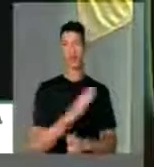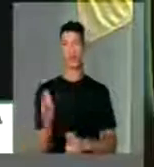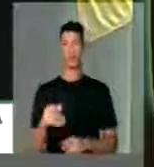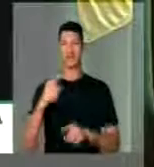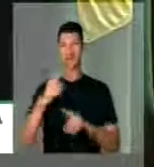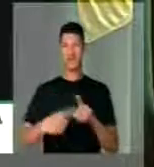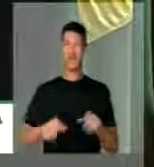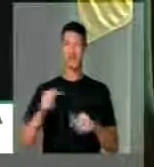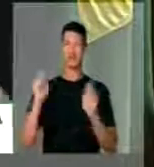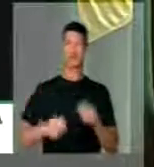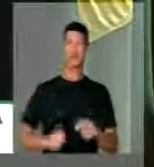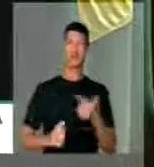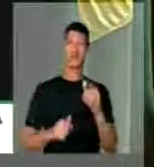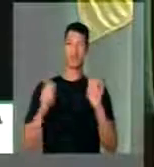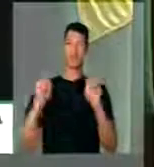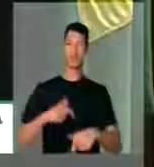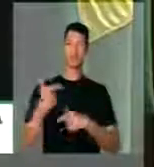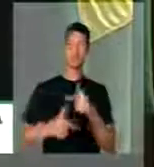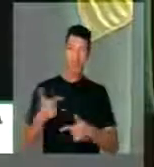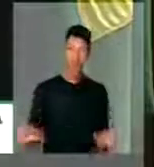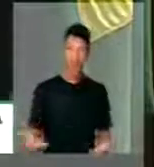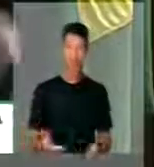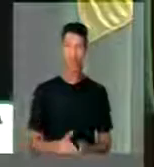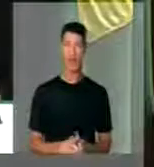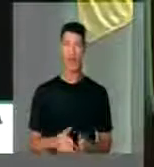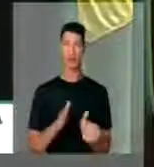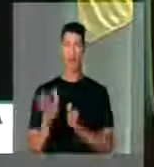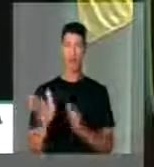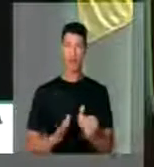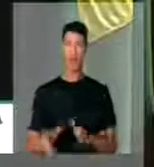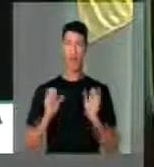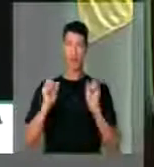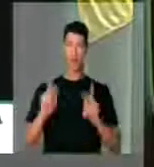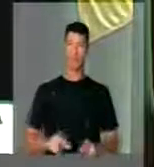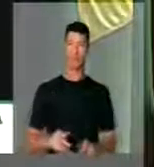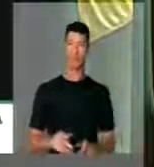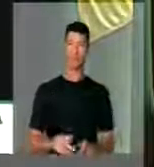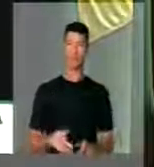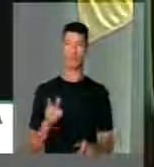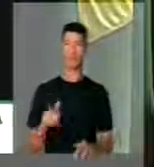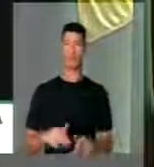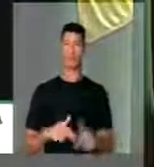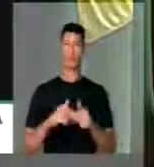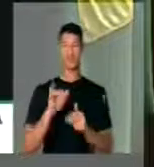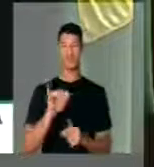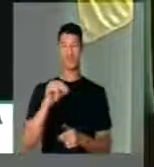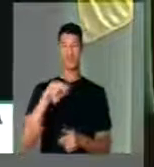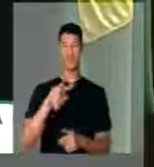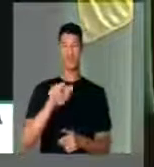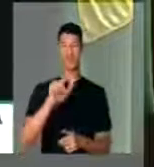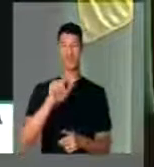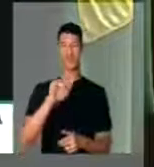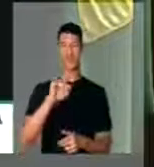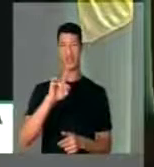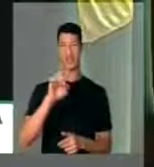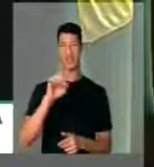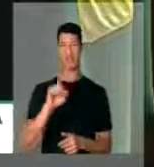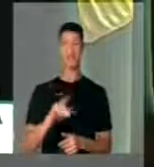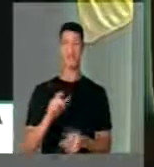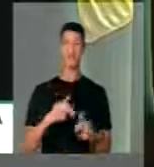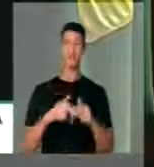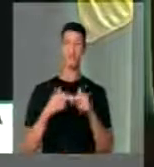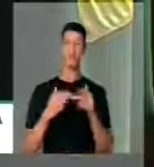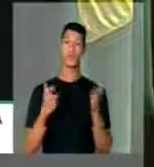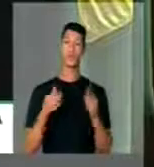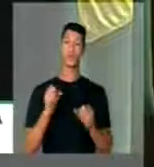mesmo em condições, não tendo condições de trabalhar. Inviabilizar aposentadorias por invalidez, essa que é a grande verdade.